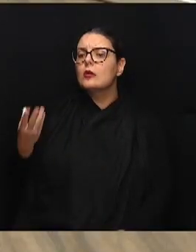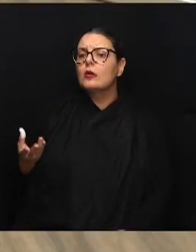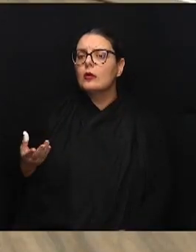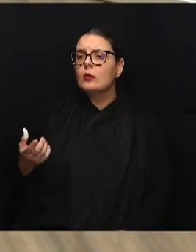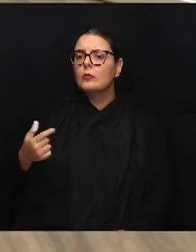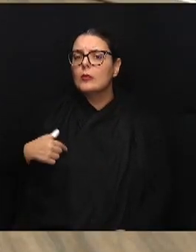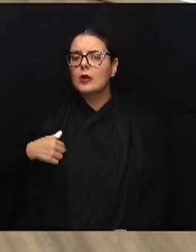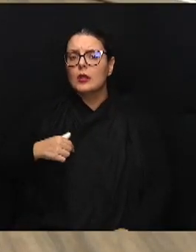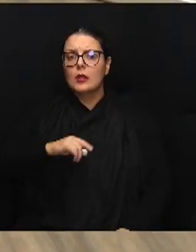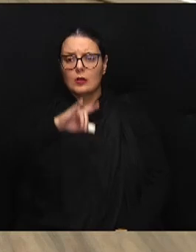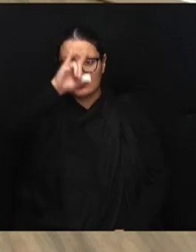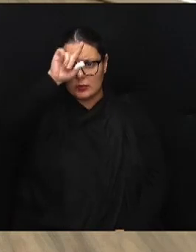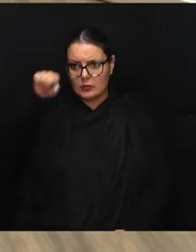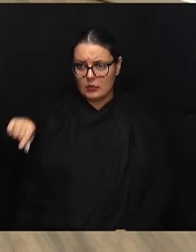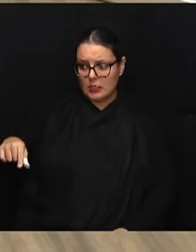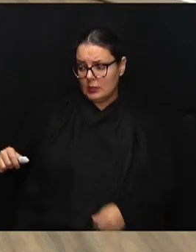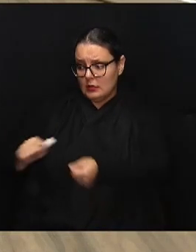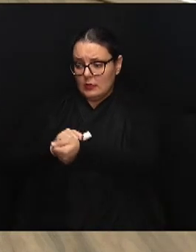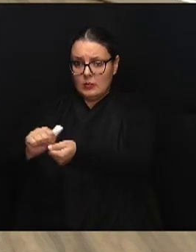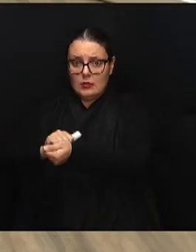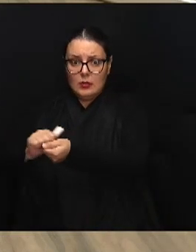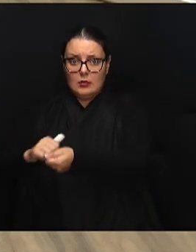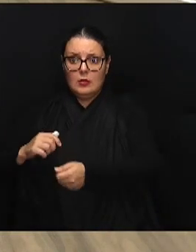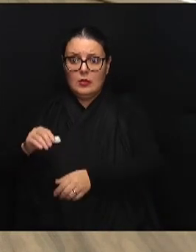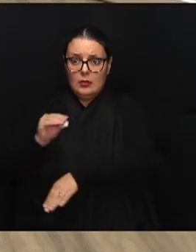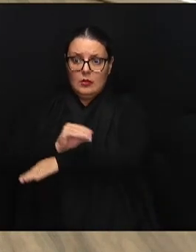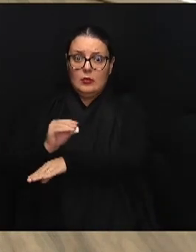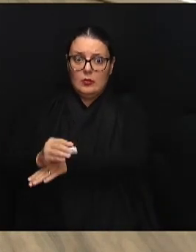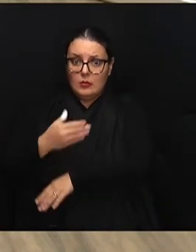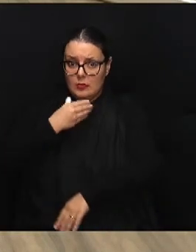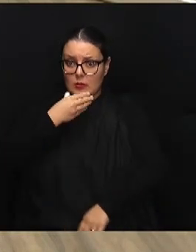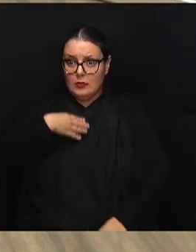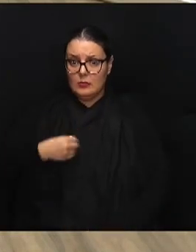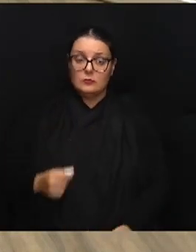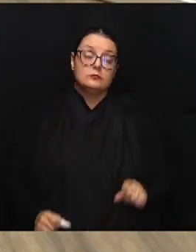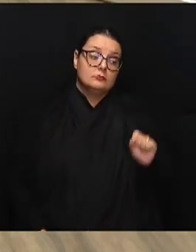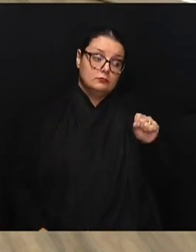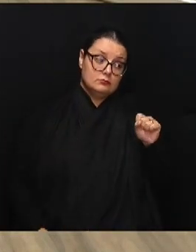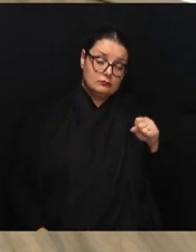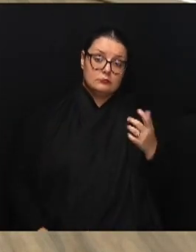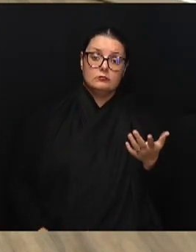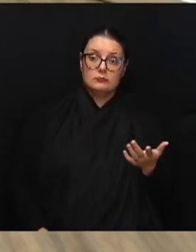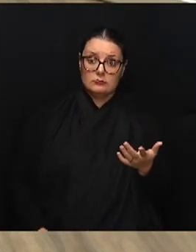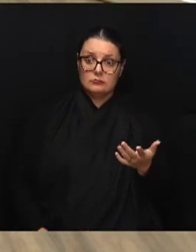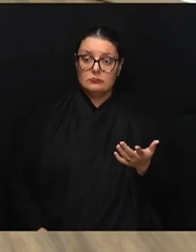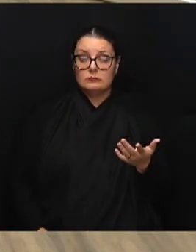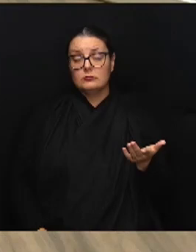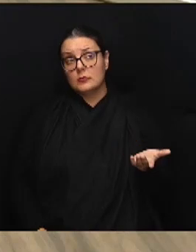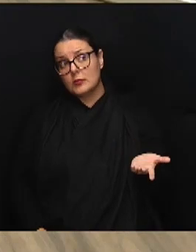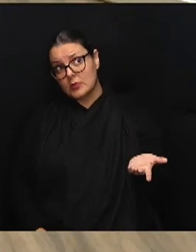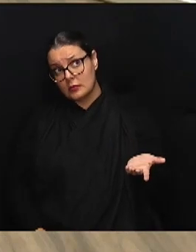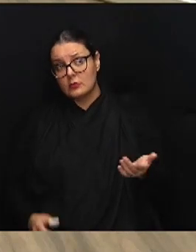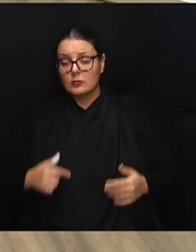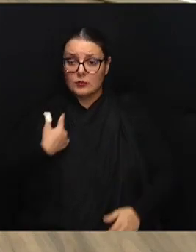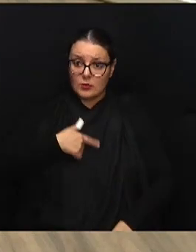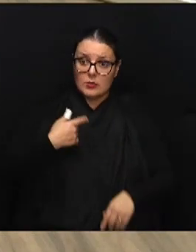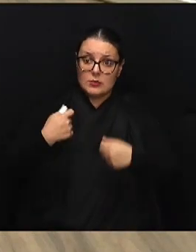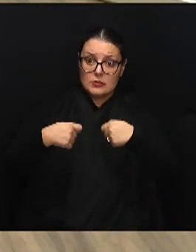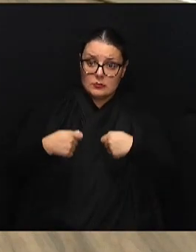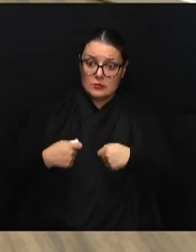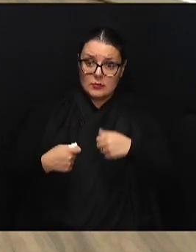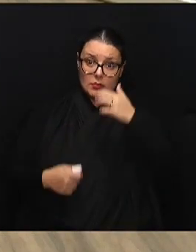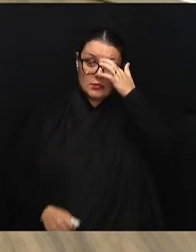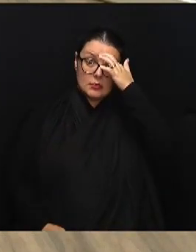com outra, ela está lá lavando louça, cuidando do filho. Né? Então, nós precisamos